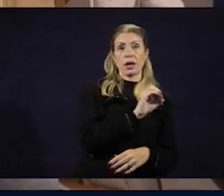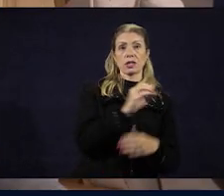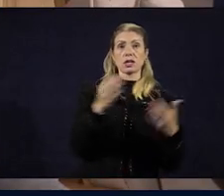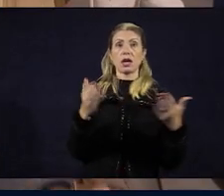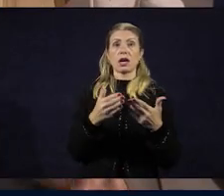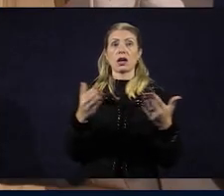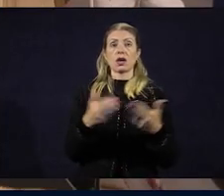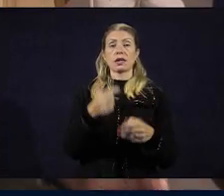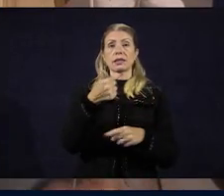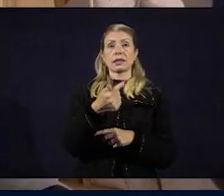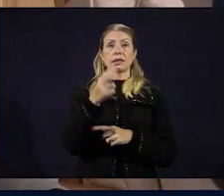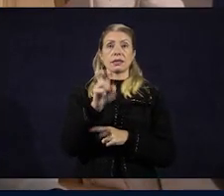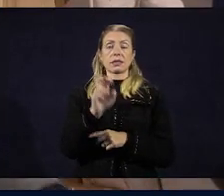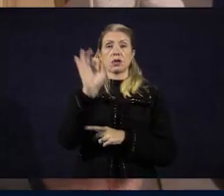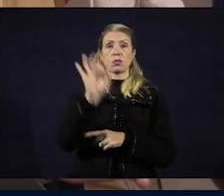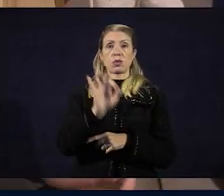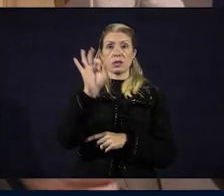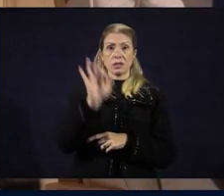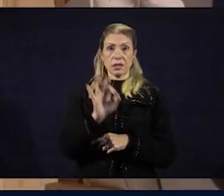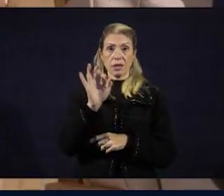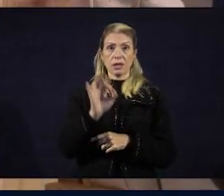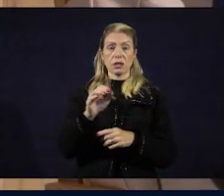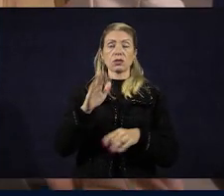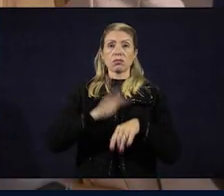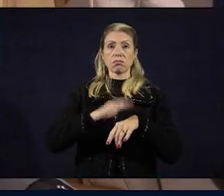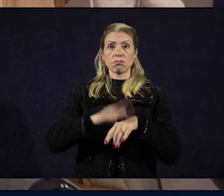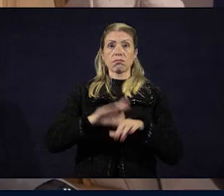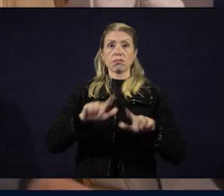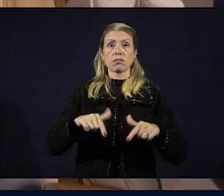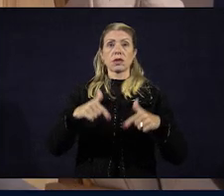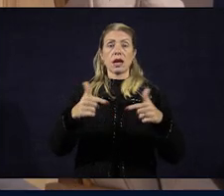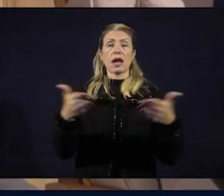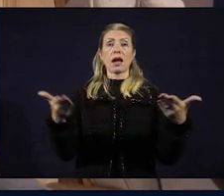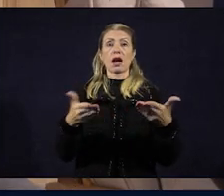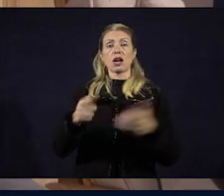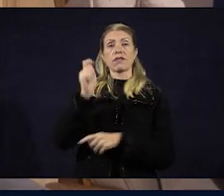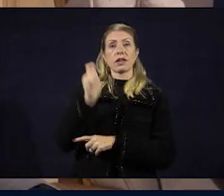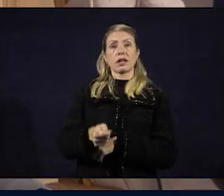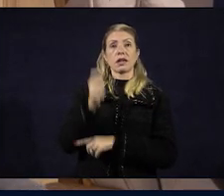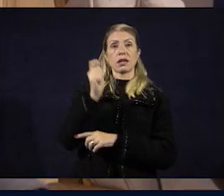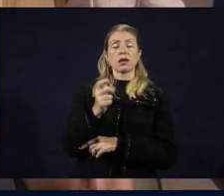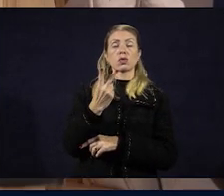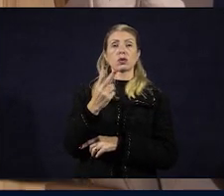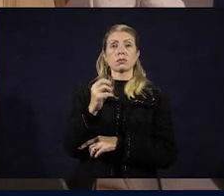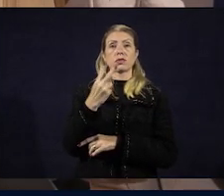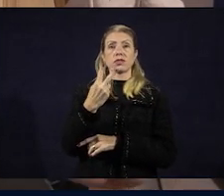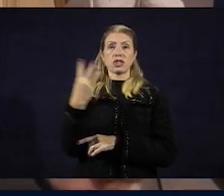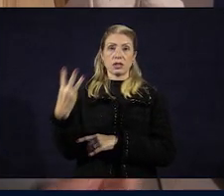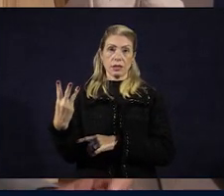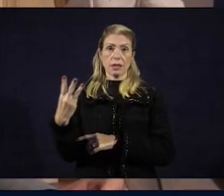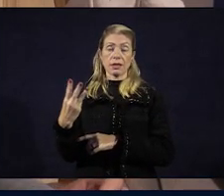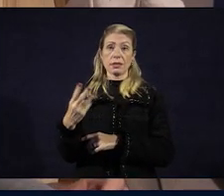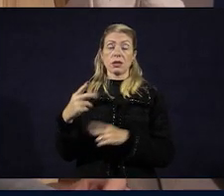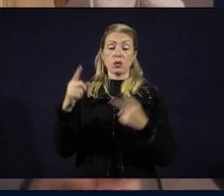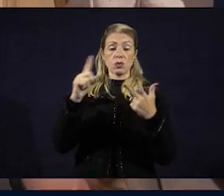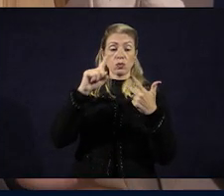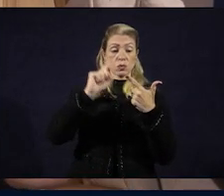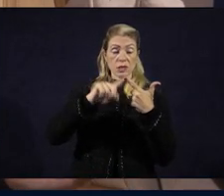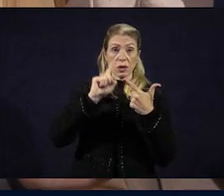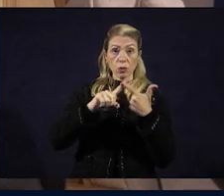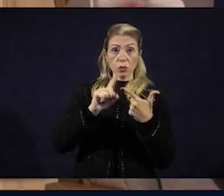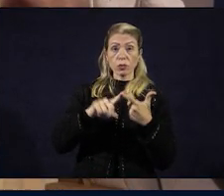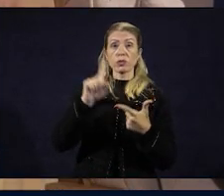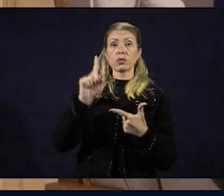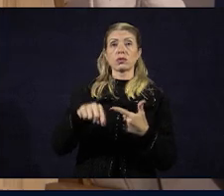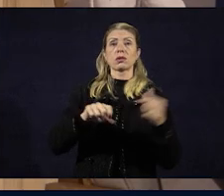agora 75% de execução, da VPL positivo, vai para leilão agora em 2023. Segundo eixo foi a gente